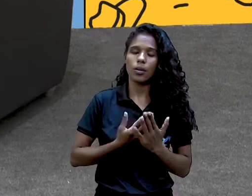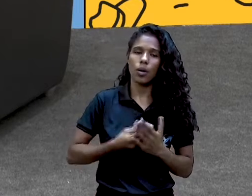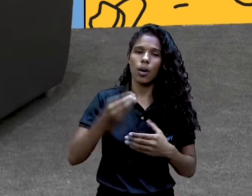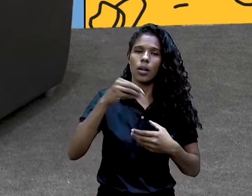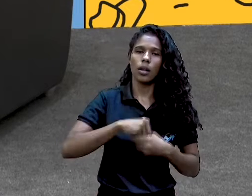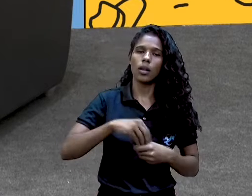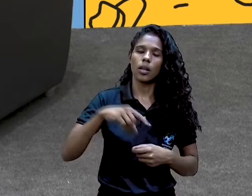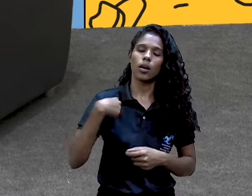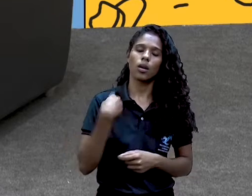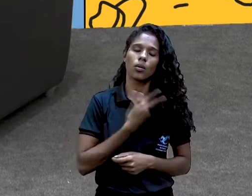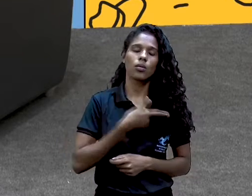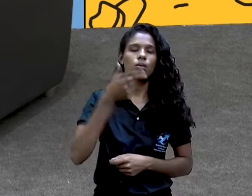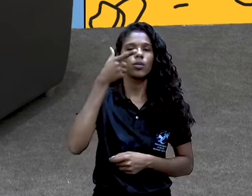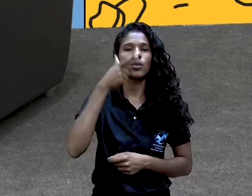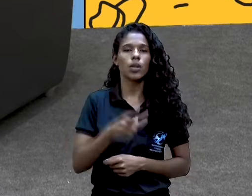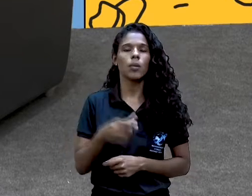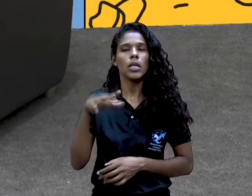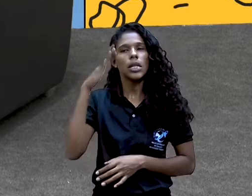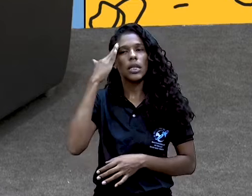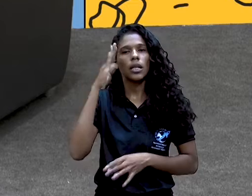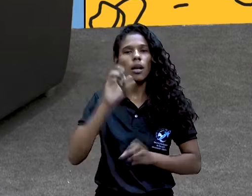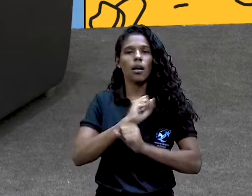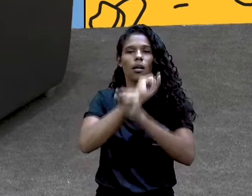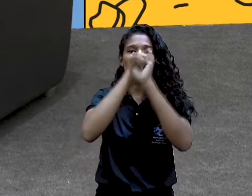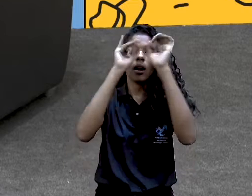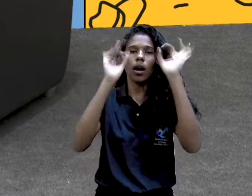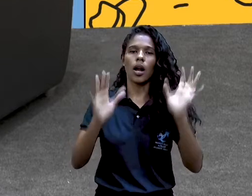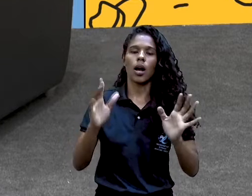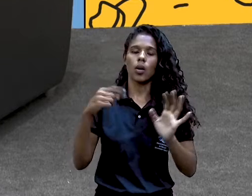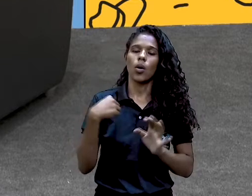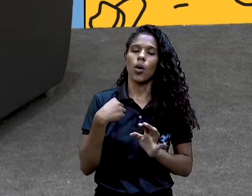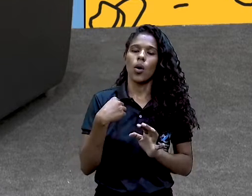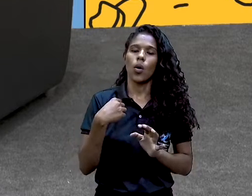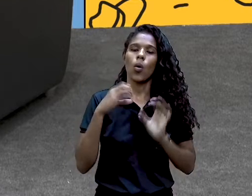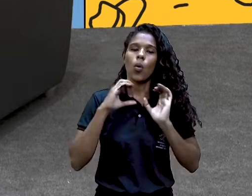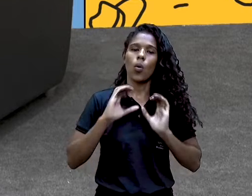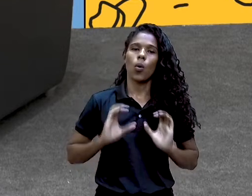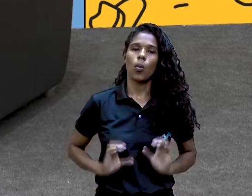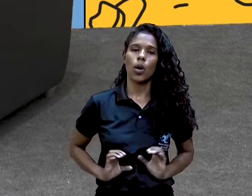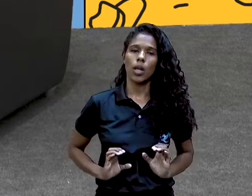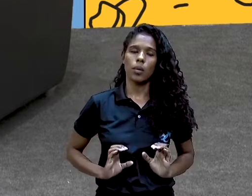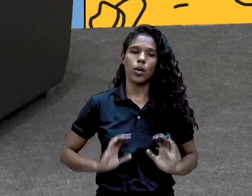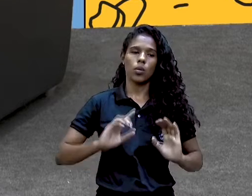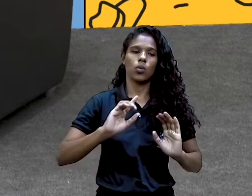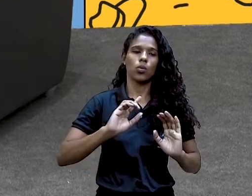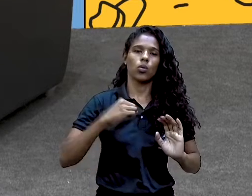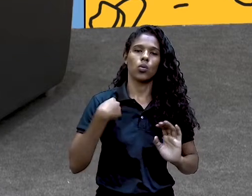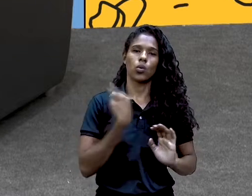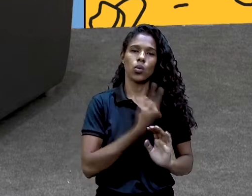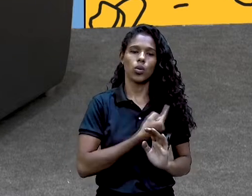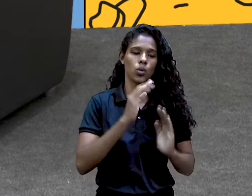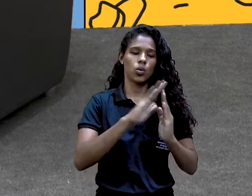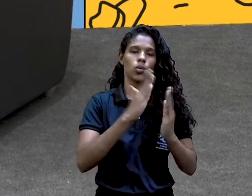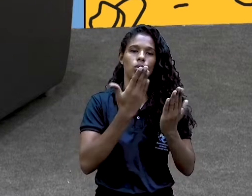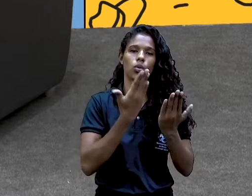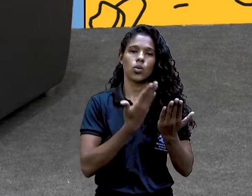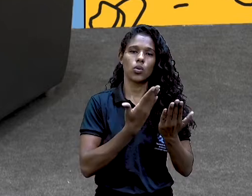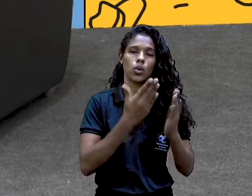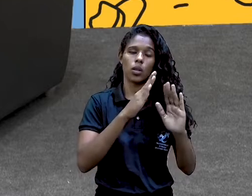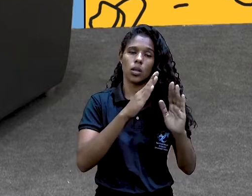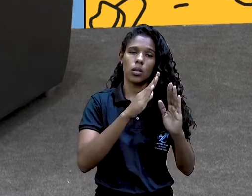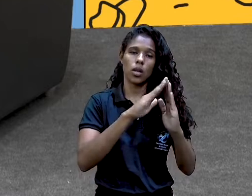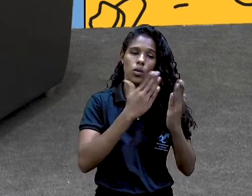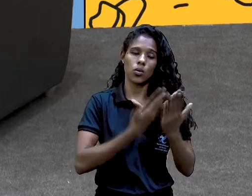sentir inserido numa sociedade que está acolhendo ele. Então, ele precisa, de alguma forma, retribuir para essa sociedade o que ele